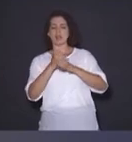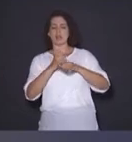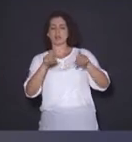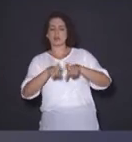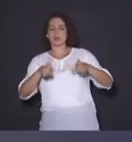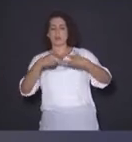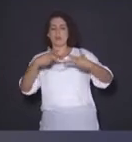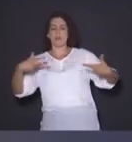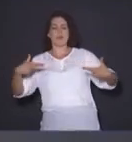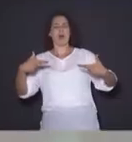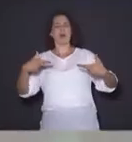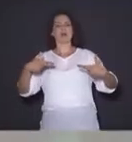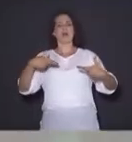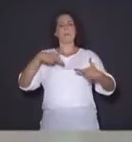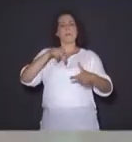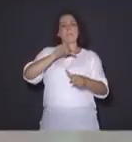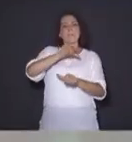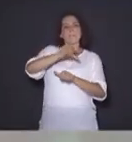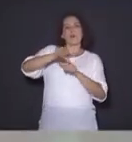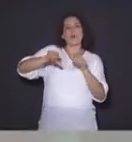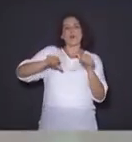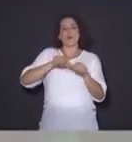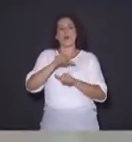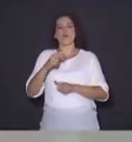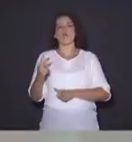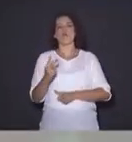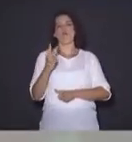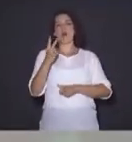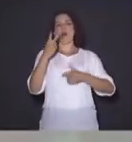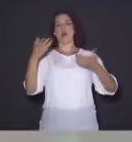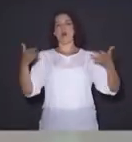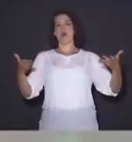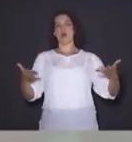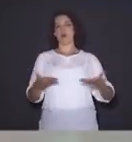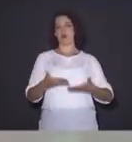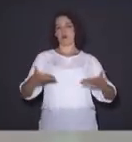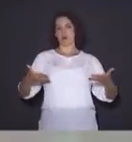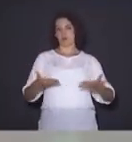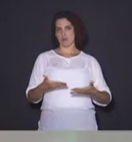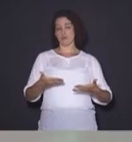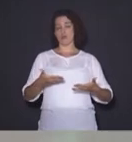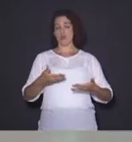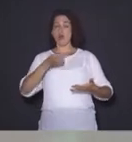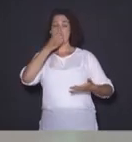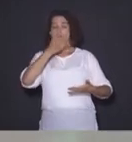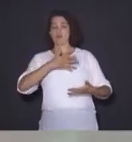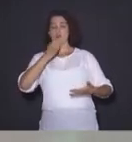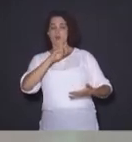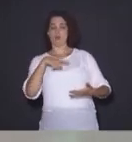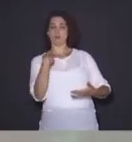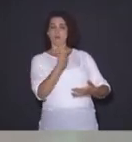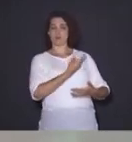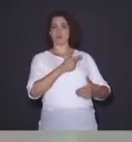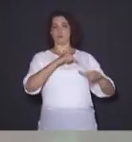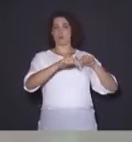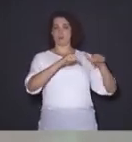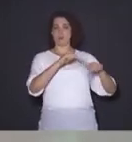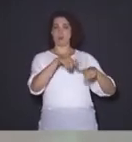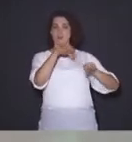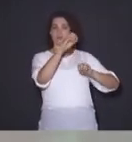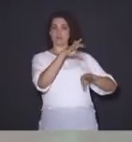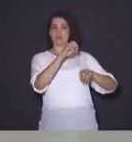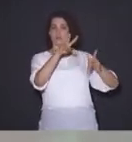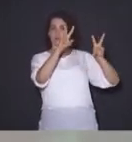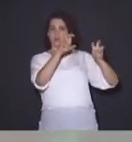valores do contemporâneo que são muito grave muito gratos para nós que trabalhamos com educação que é